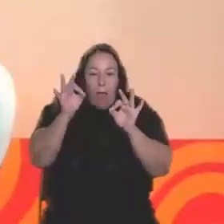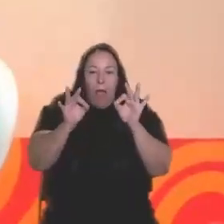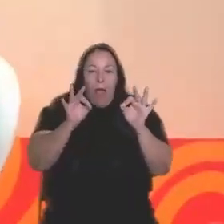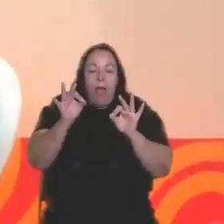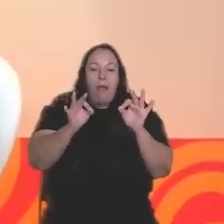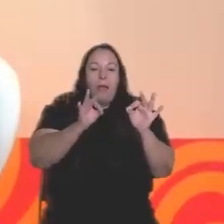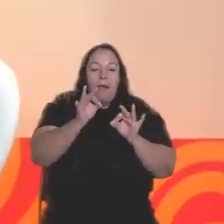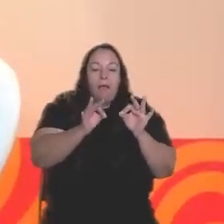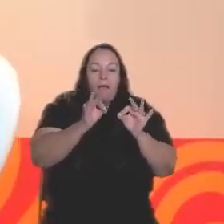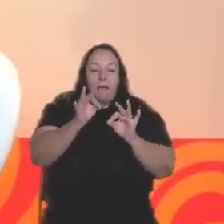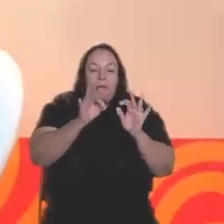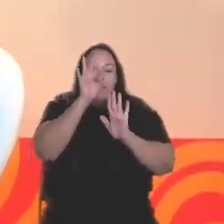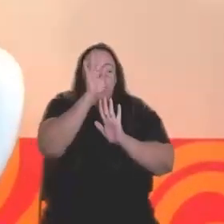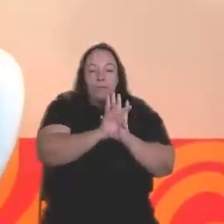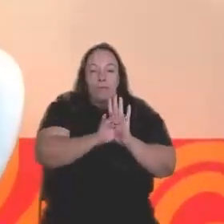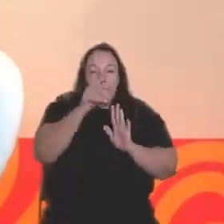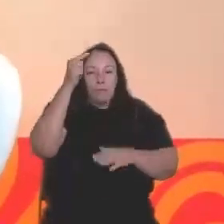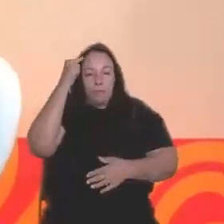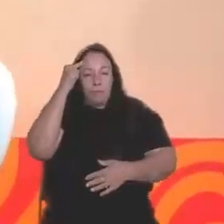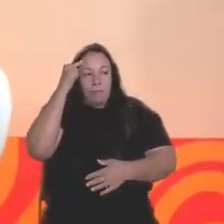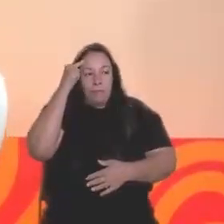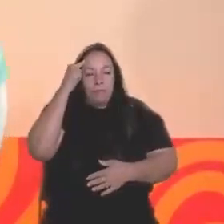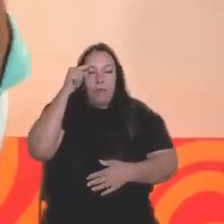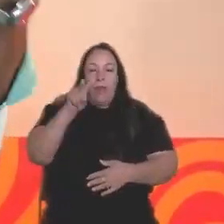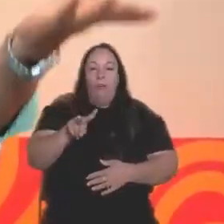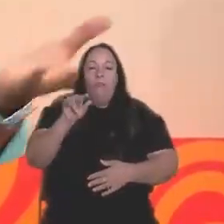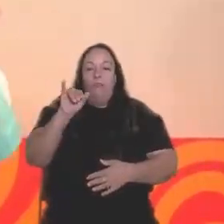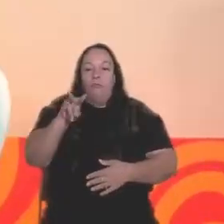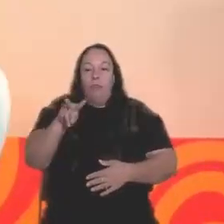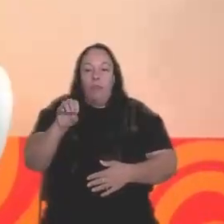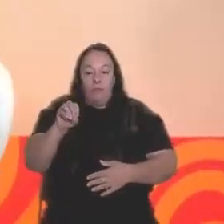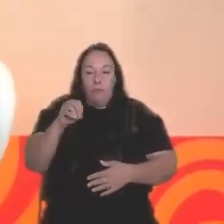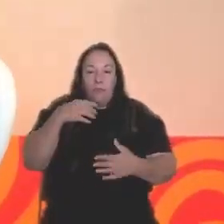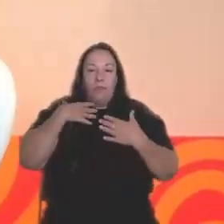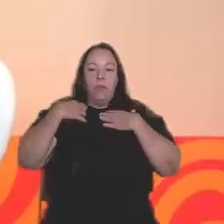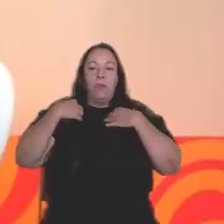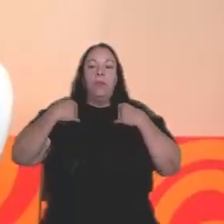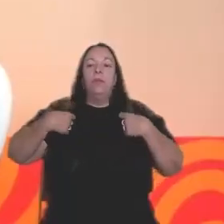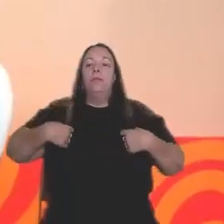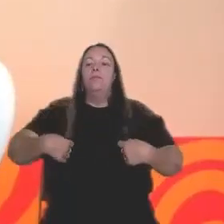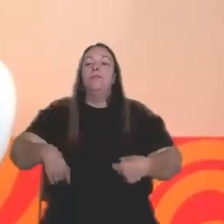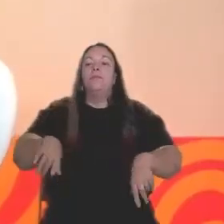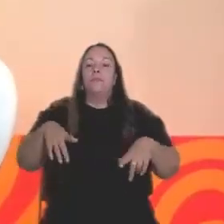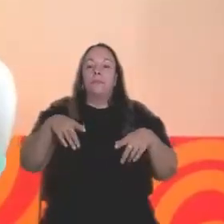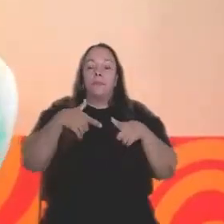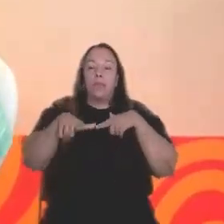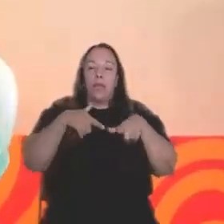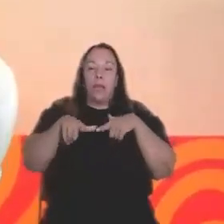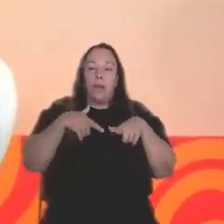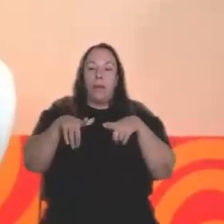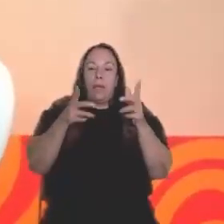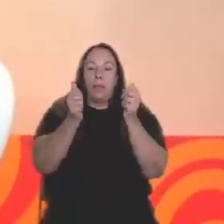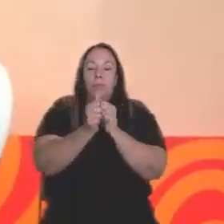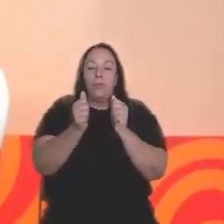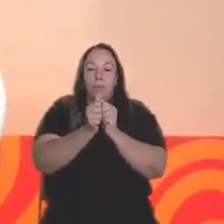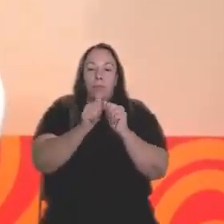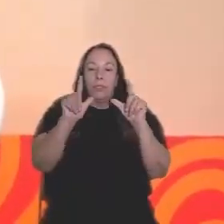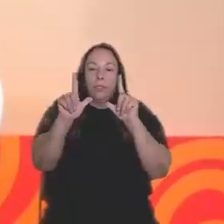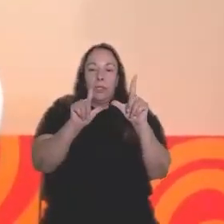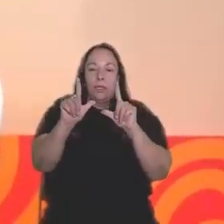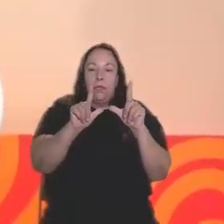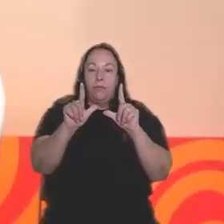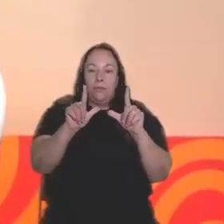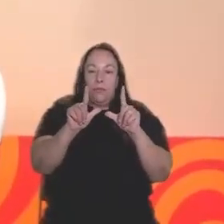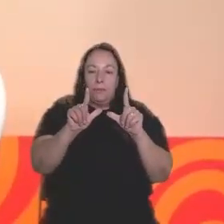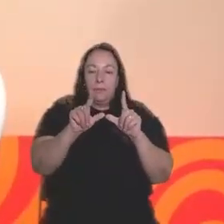E esse repente ajuda muito, né, no ao vivo que a gente tinha, né? Para quem não sabe, eu e o César, nós trabalhamos juntos na TV Integração por longos anos, então a gente